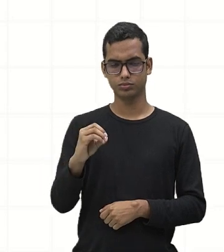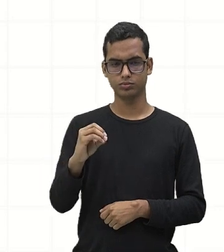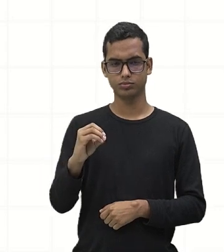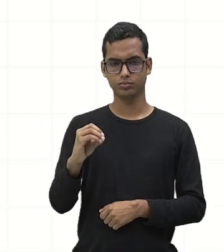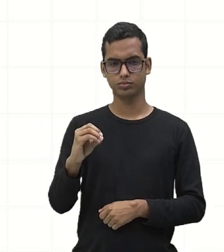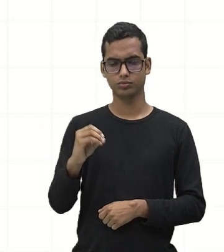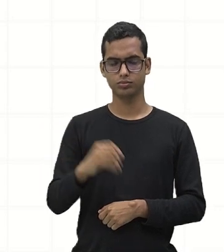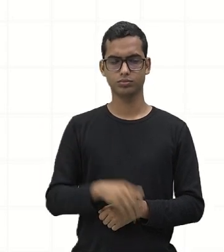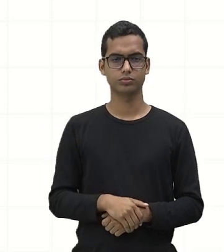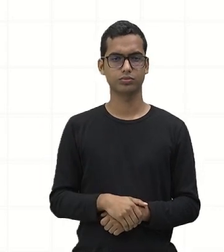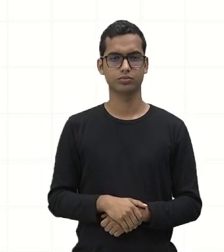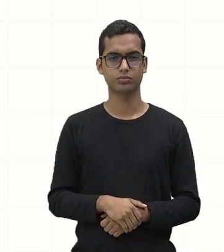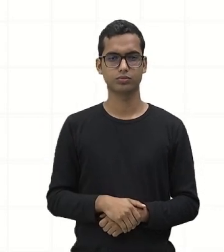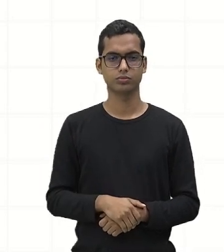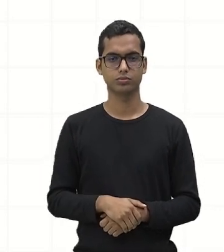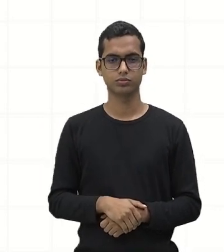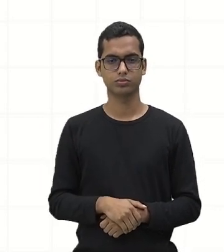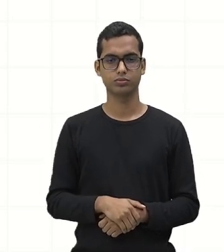Espera aí que esse